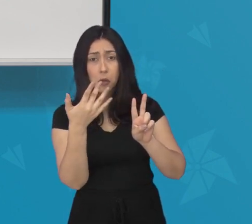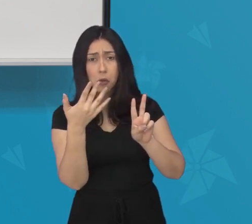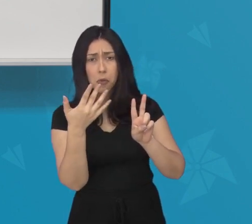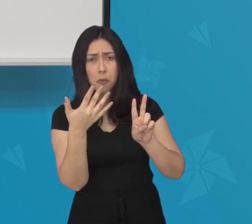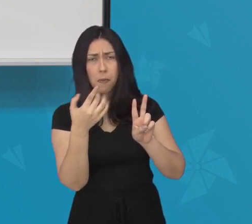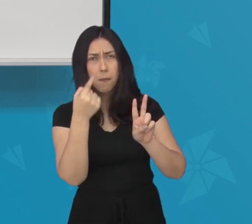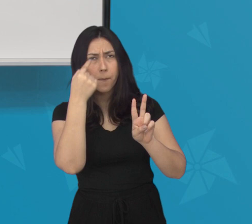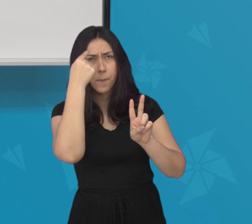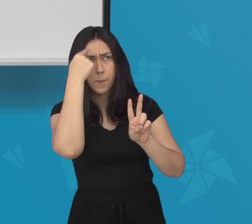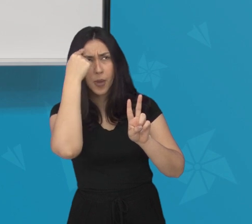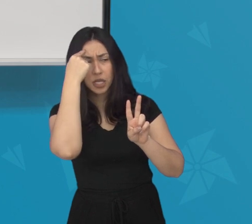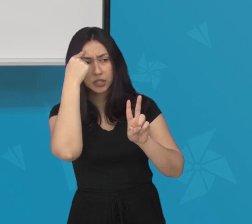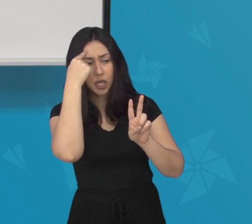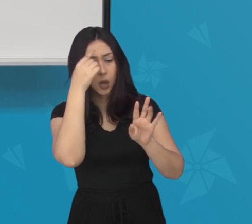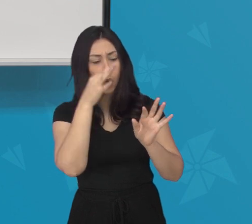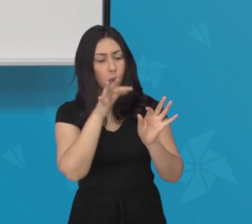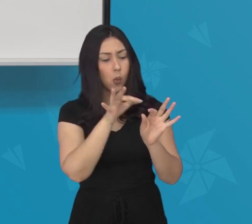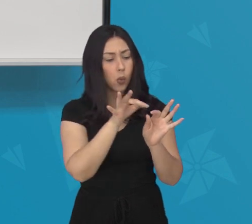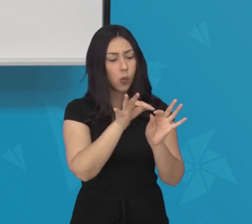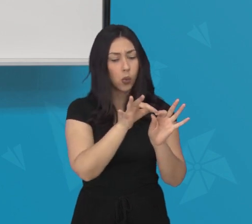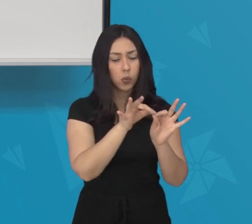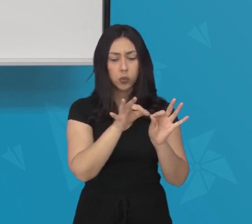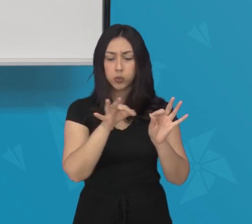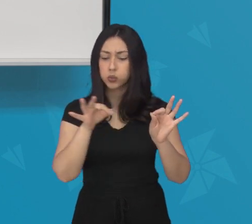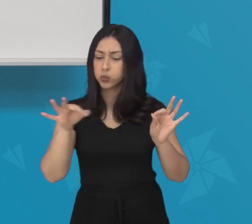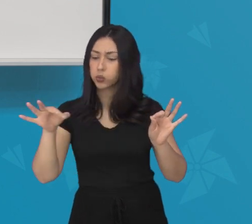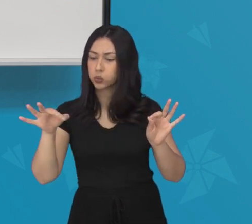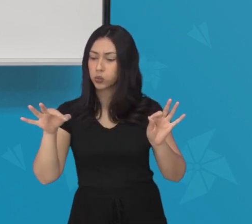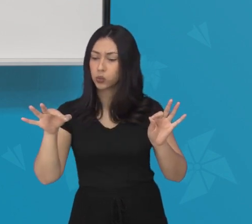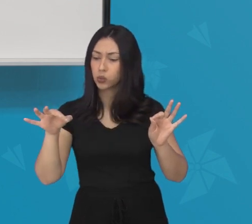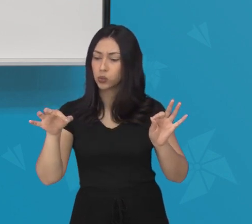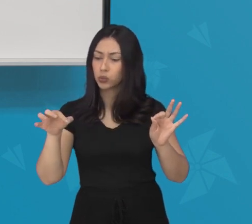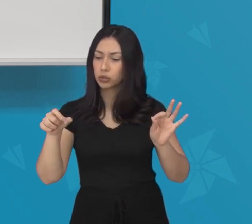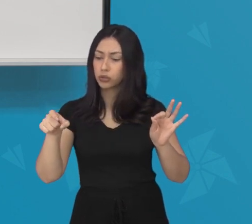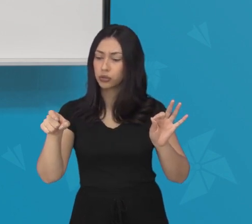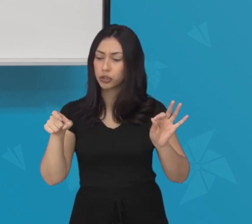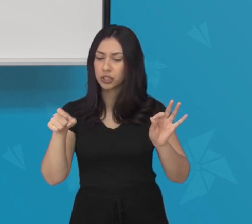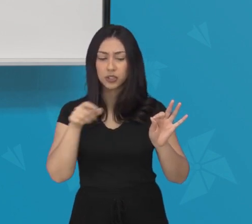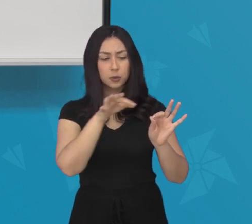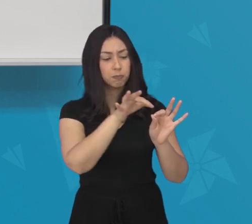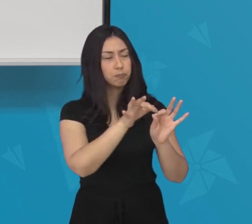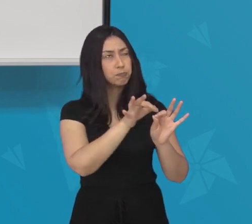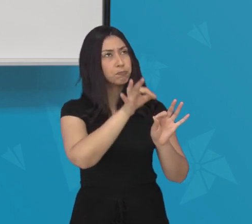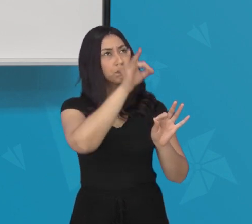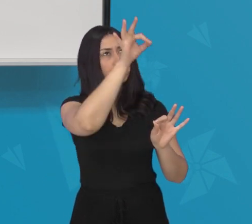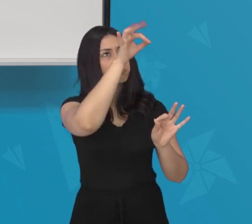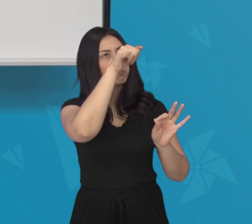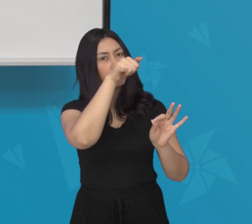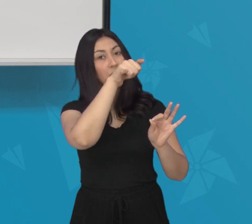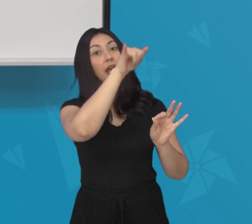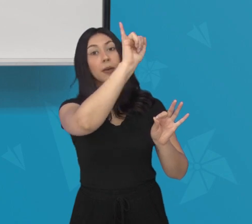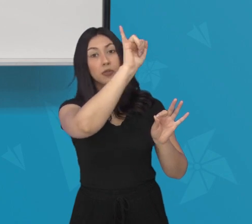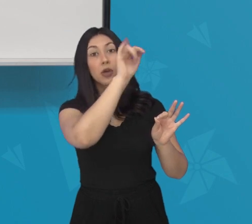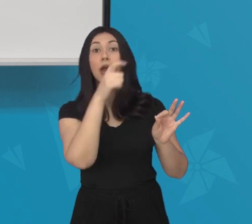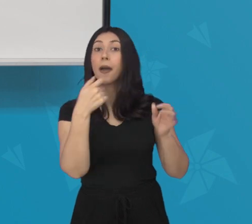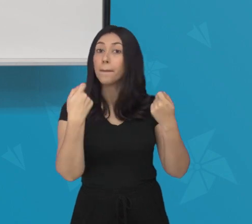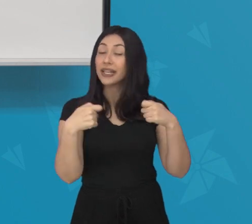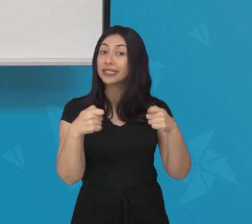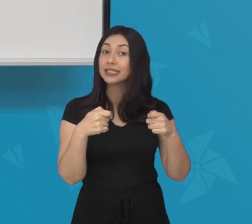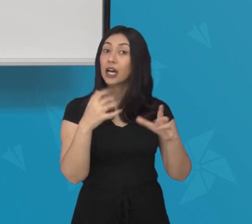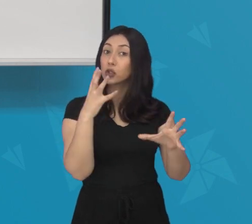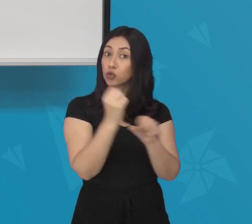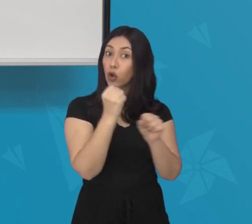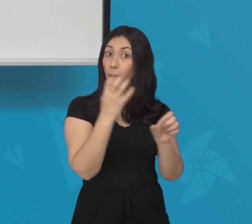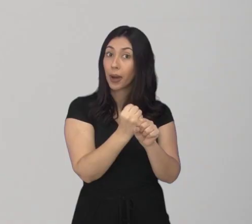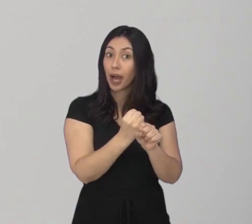estipula um eixo x e y na origem desse vetor e decompõe um vetor em x e um vetor em y.